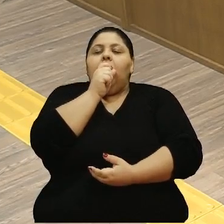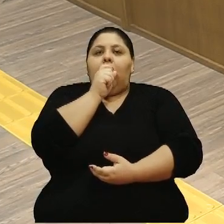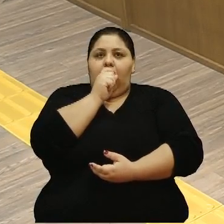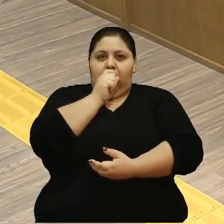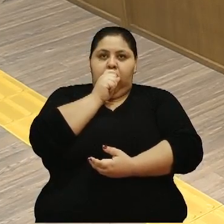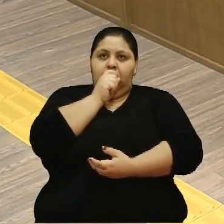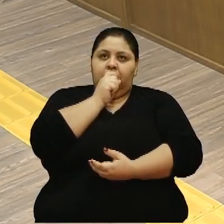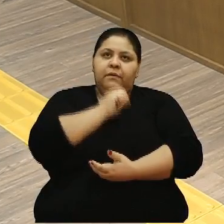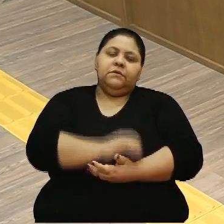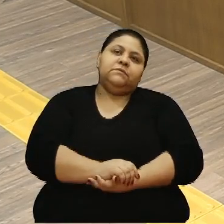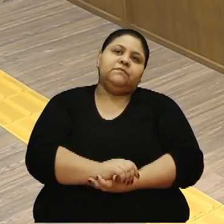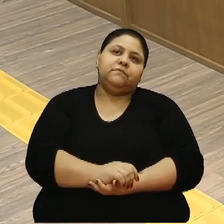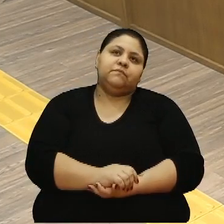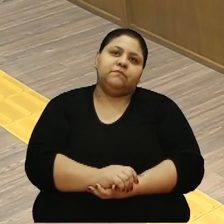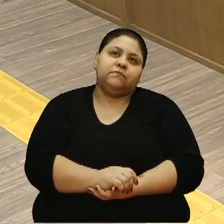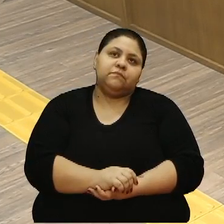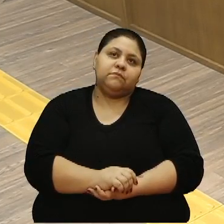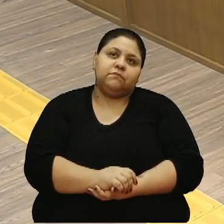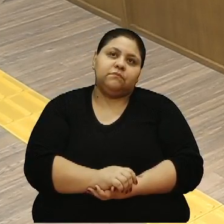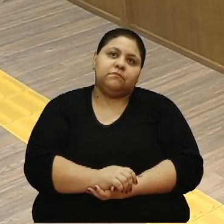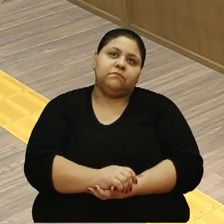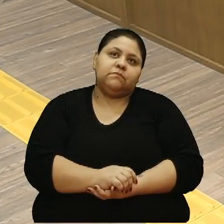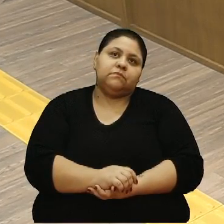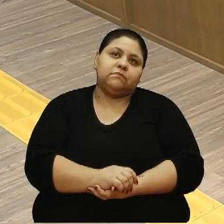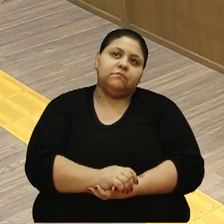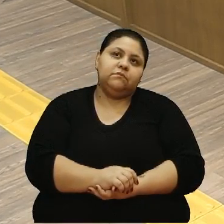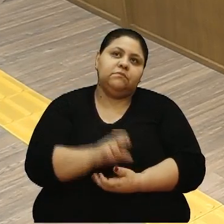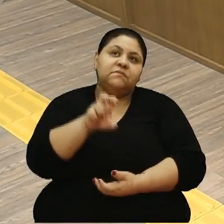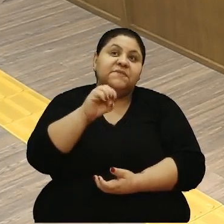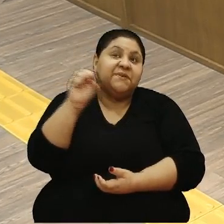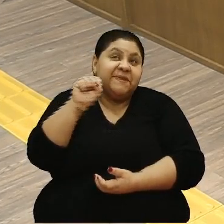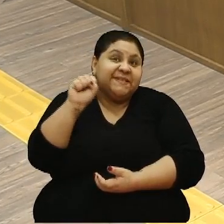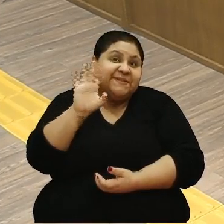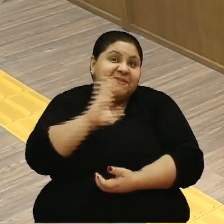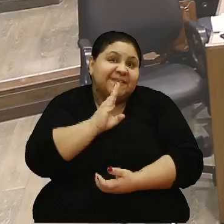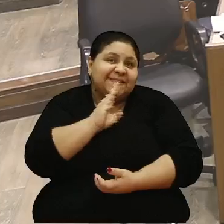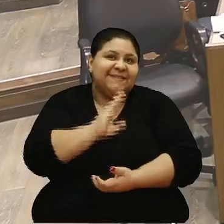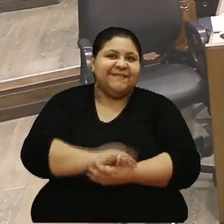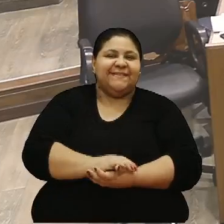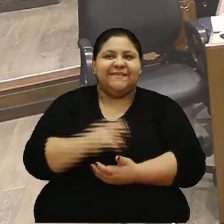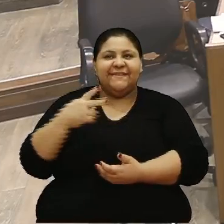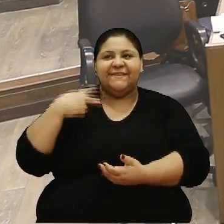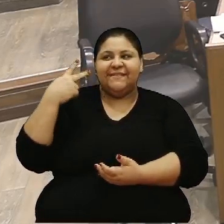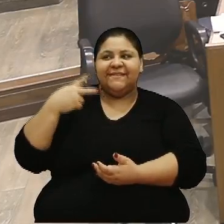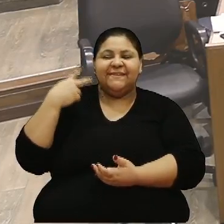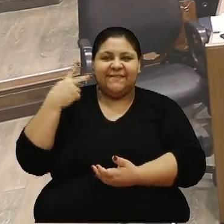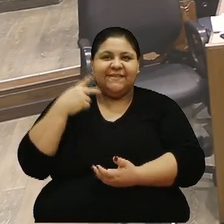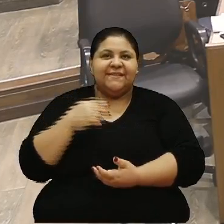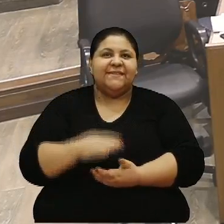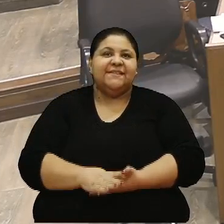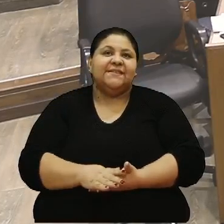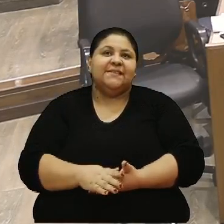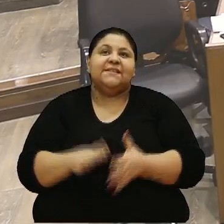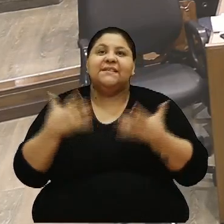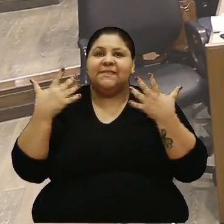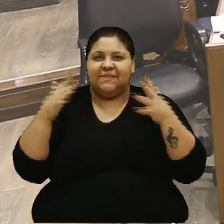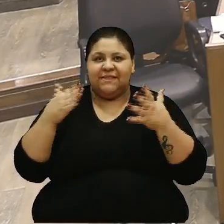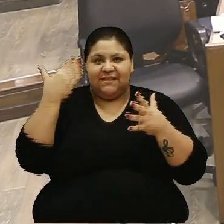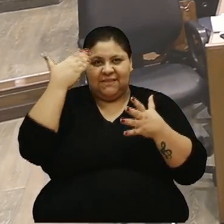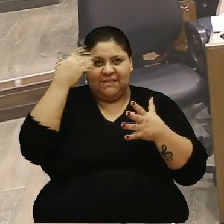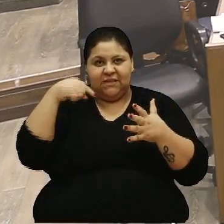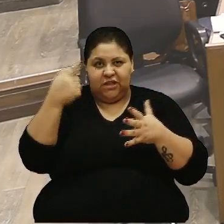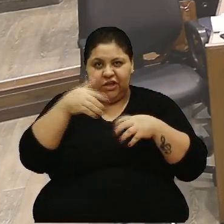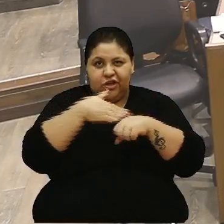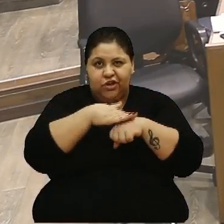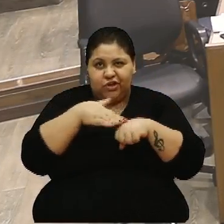vereadora. Tem ainda 50 segundos. Vereadora, mais uma vez parabéns. A senhora sabe quando nós